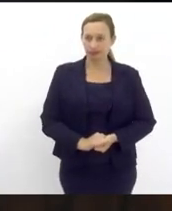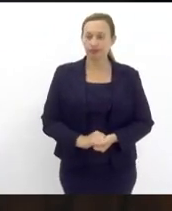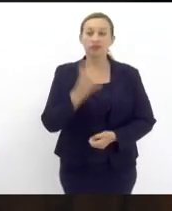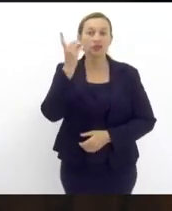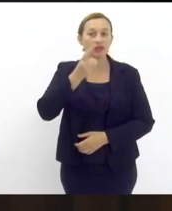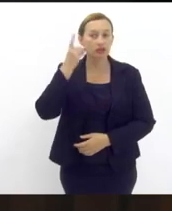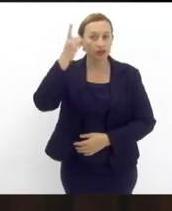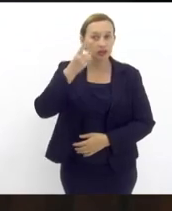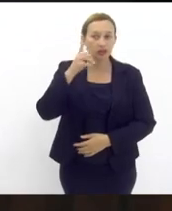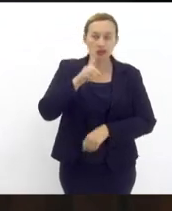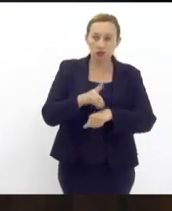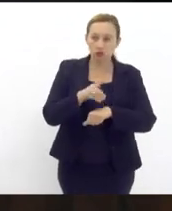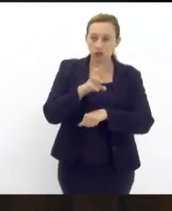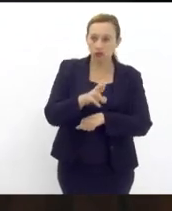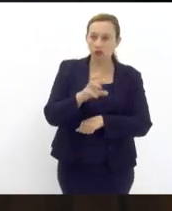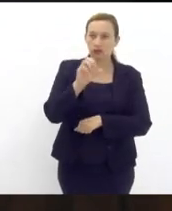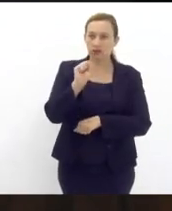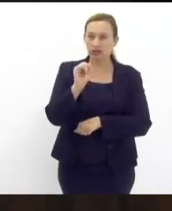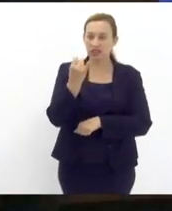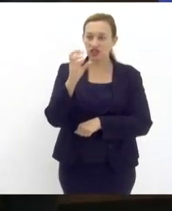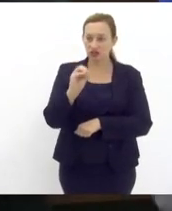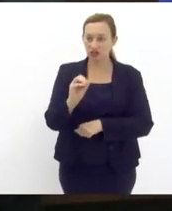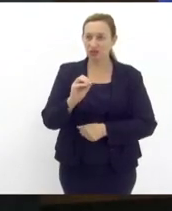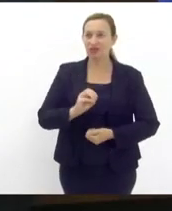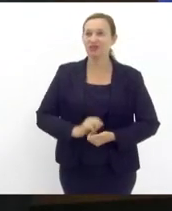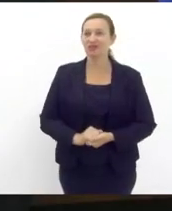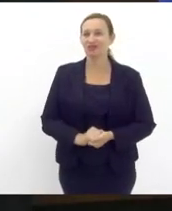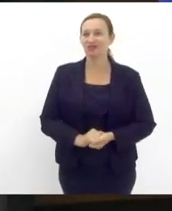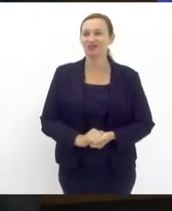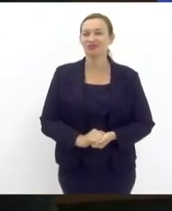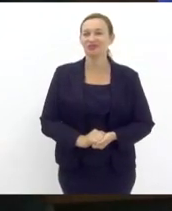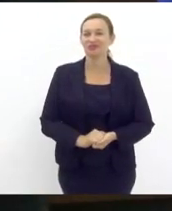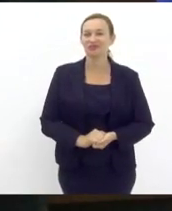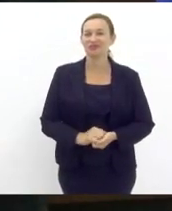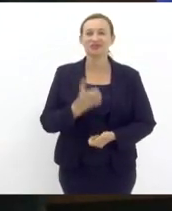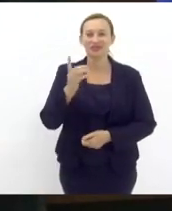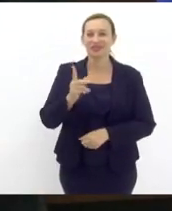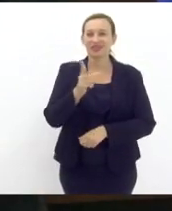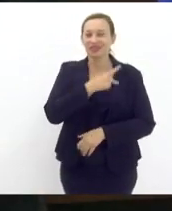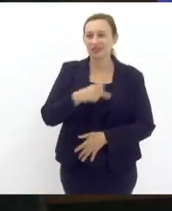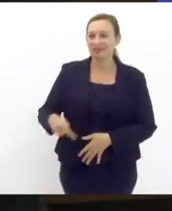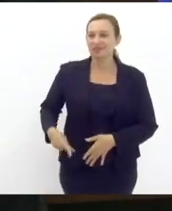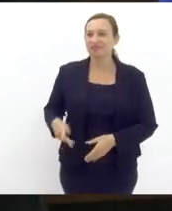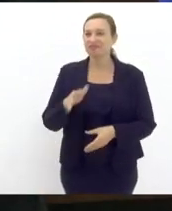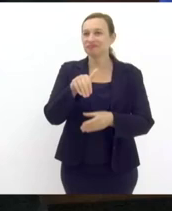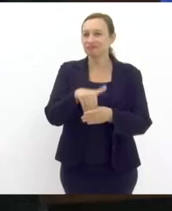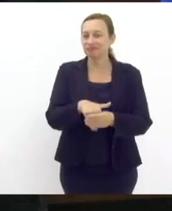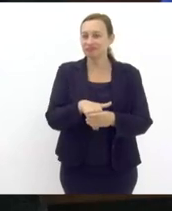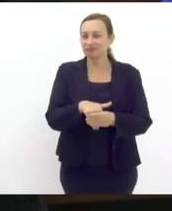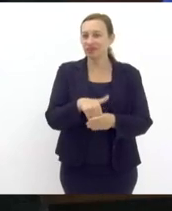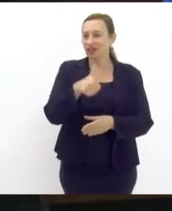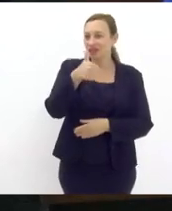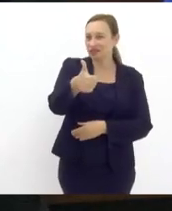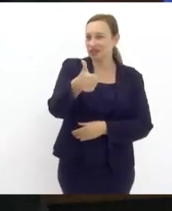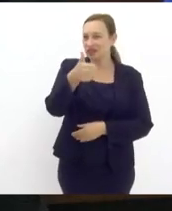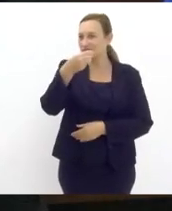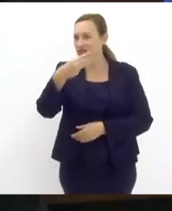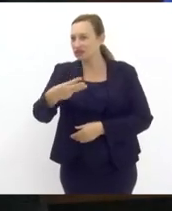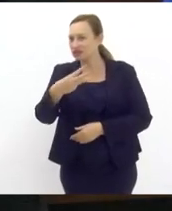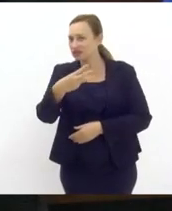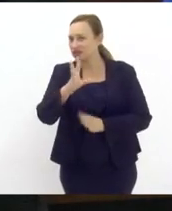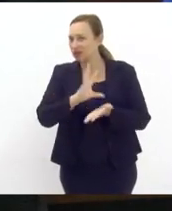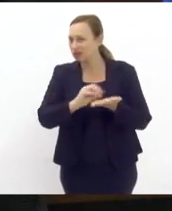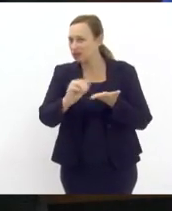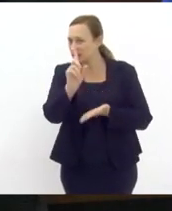Deputado Dr Serginho Presidente a gente está voltando décimo terceiro da pauta não é